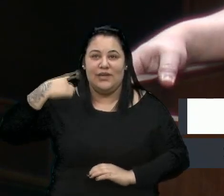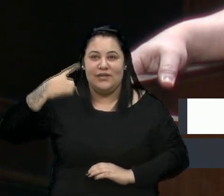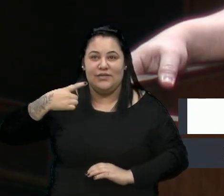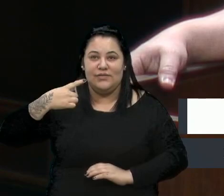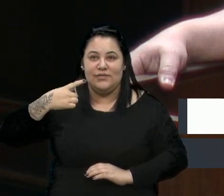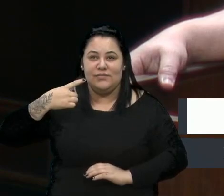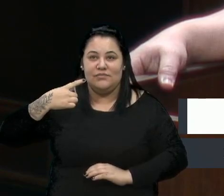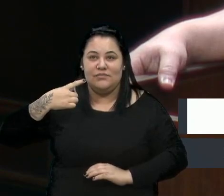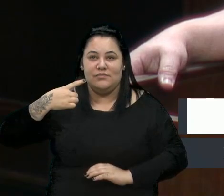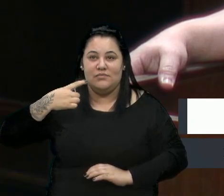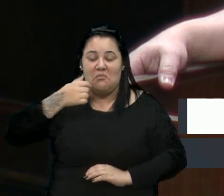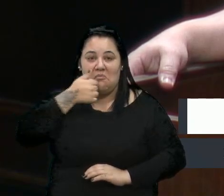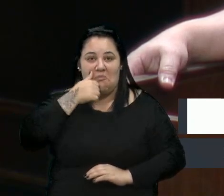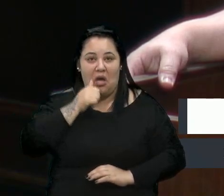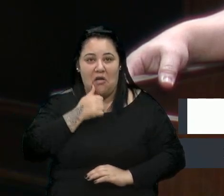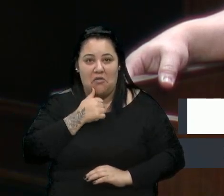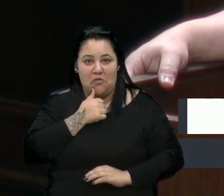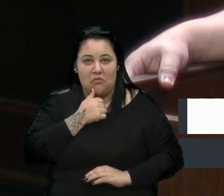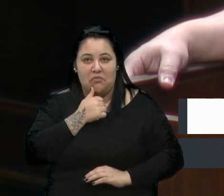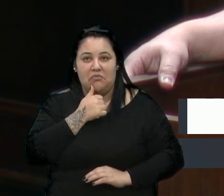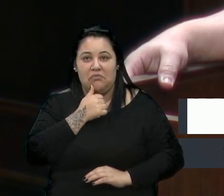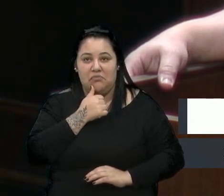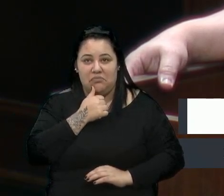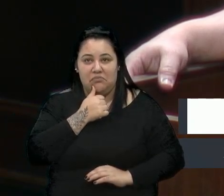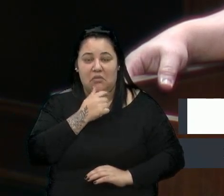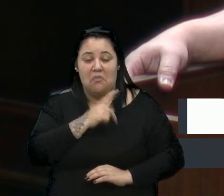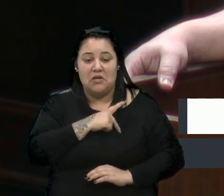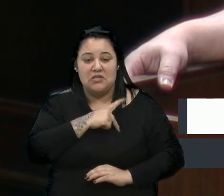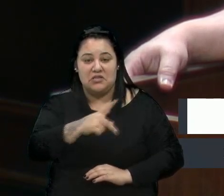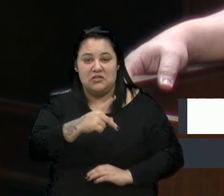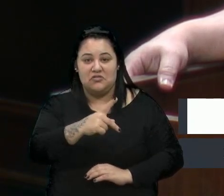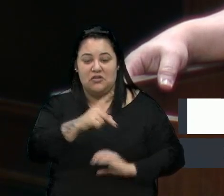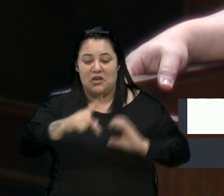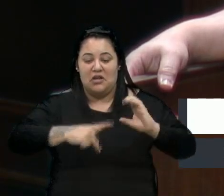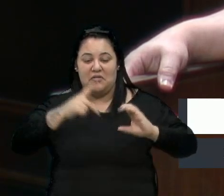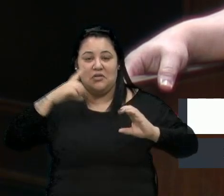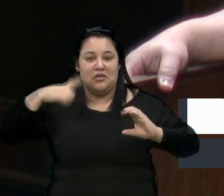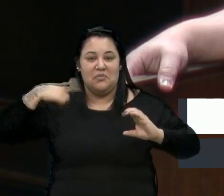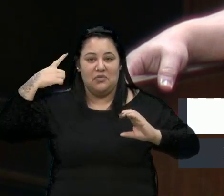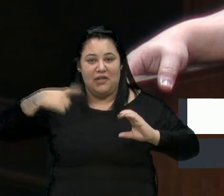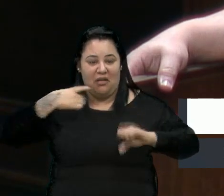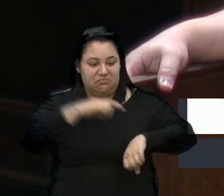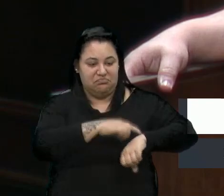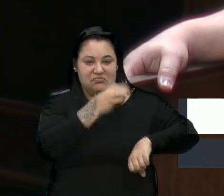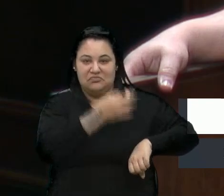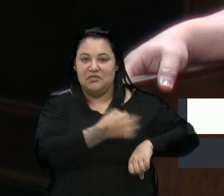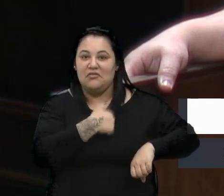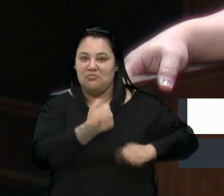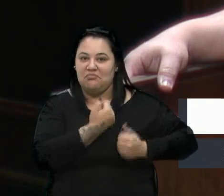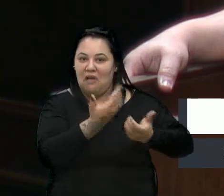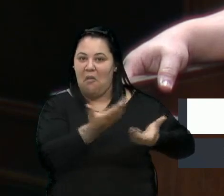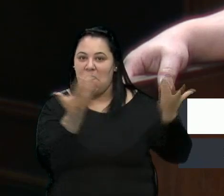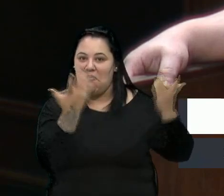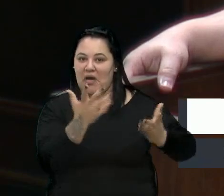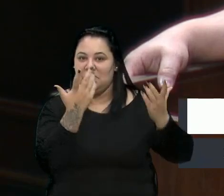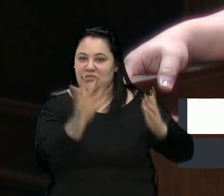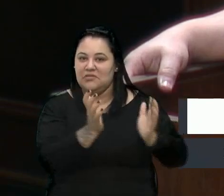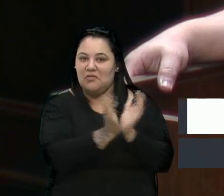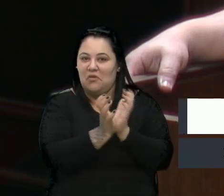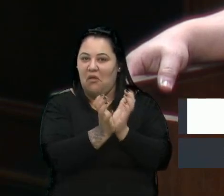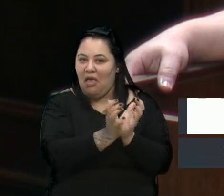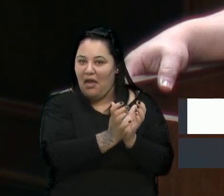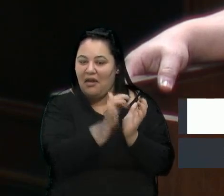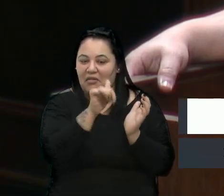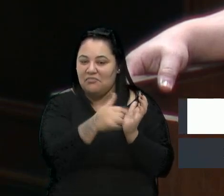na Câmara dos Deputados, está sendo presidente lá neste exato momento, então eu parabenizo, é um colega que saiu